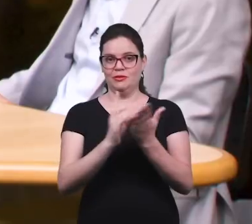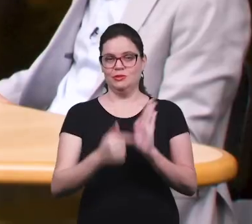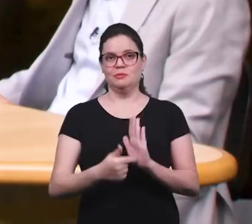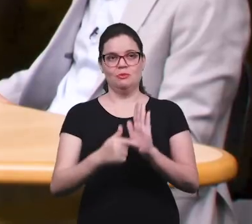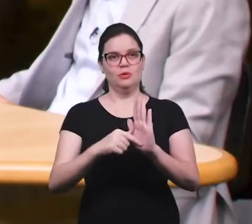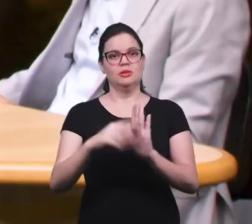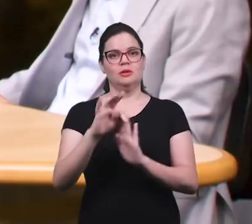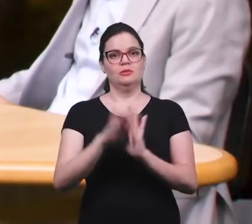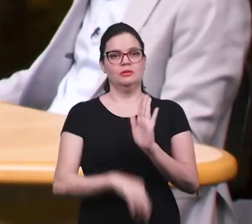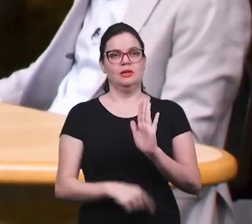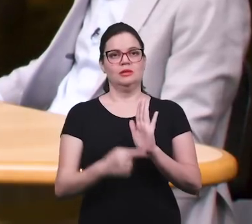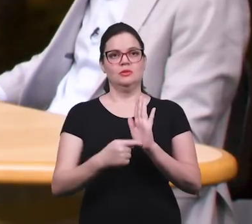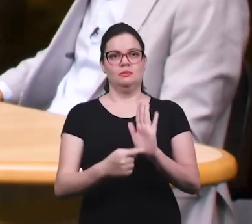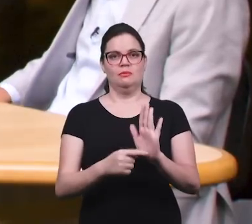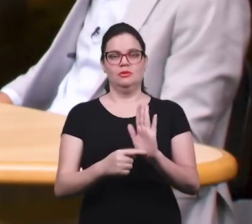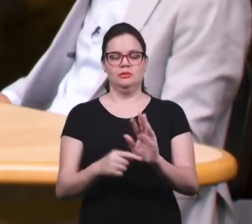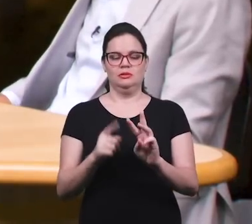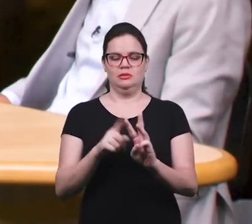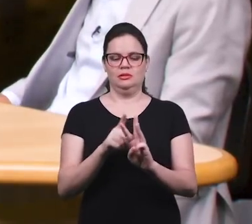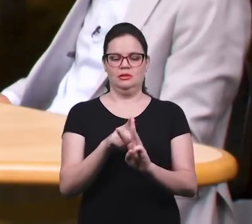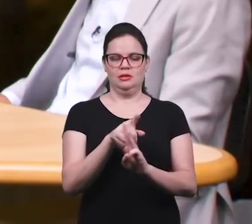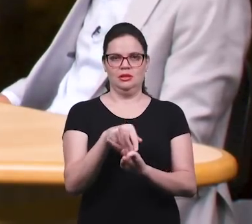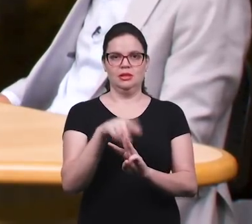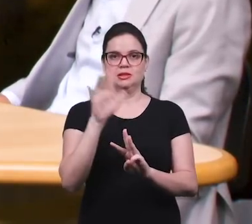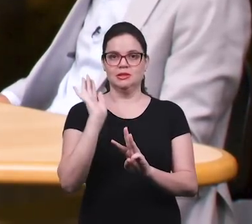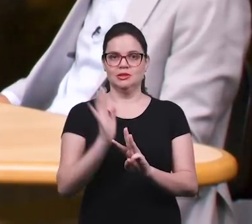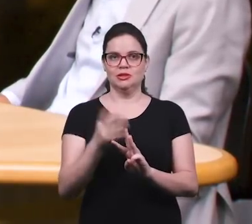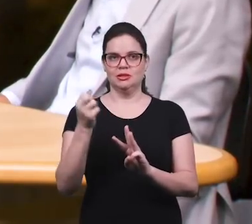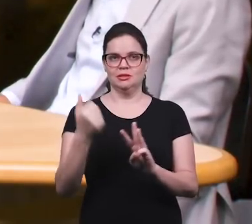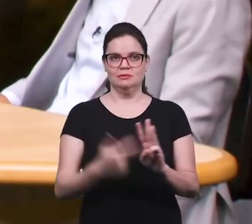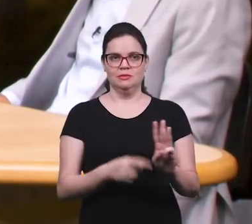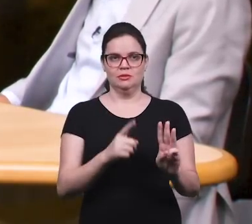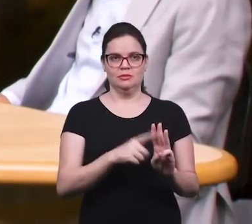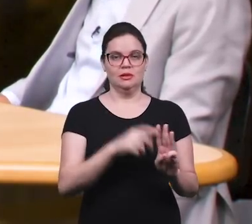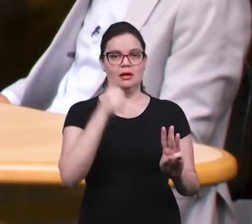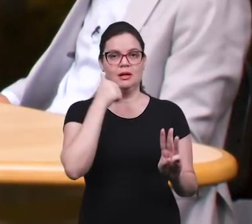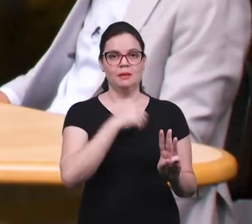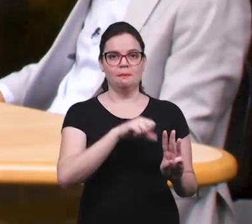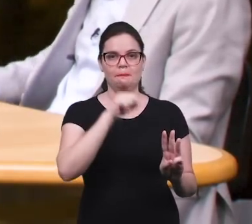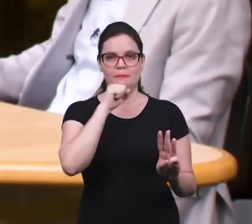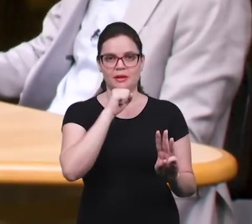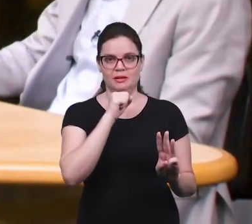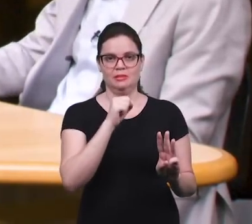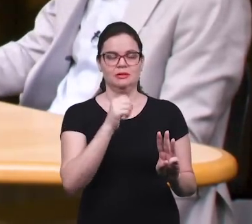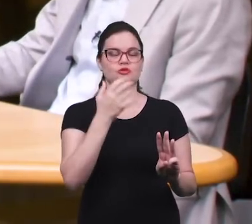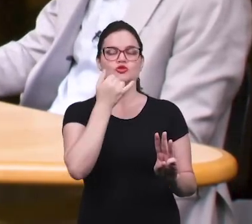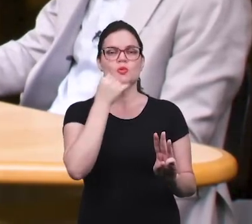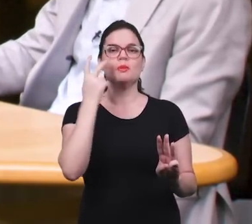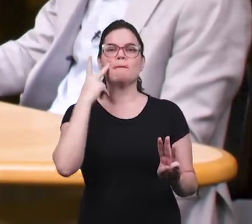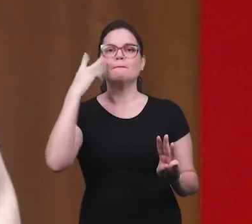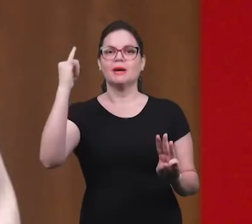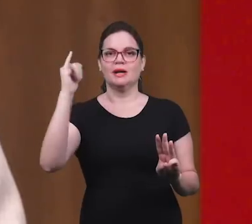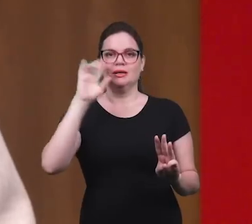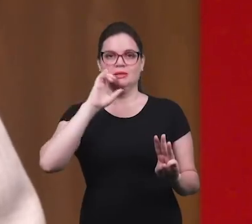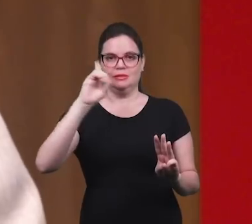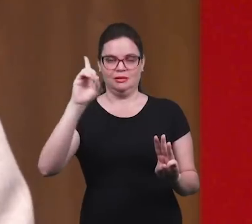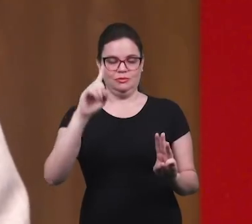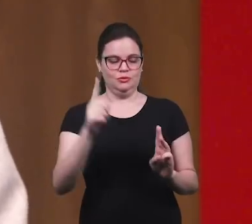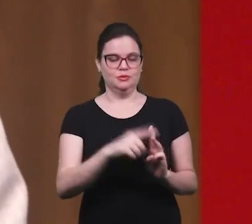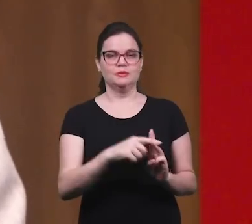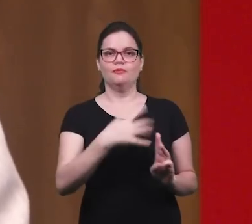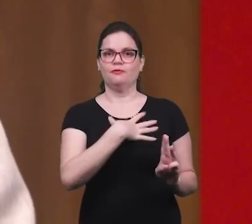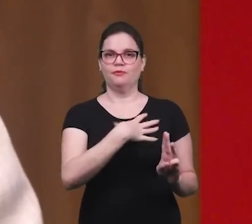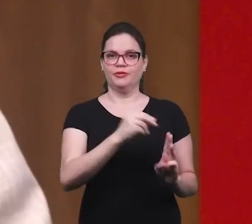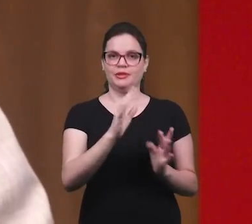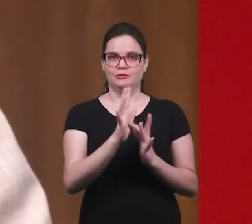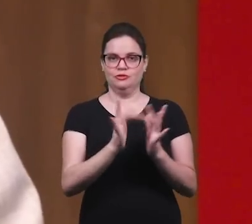3 momentos que o pastor Marcelo abordou aqui, tanto o pai quanto o filho, Jesus fala, e agora o Espírito